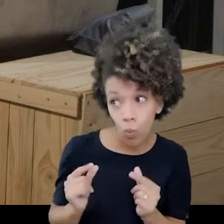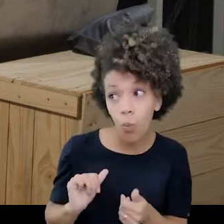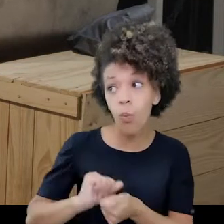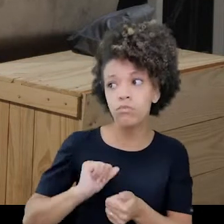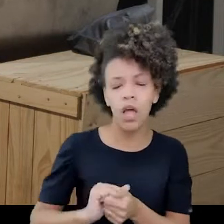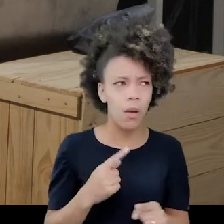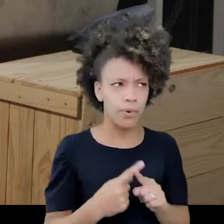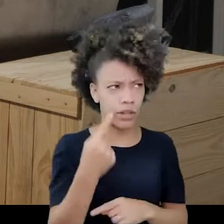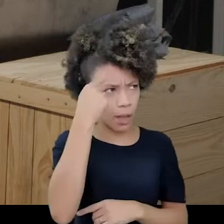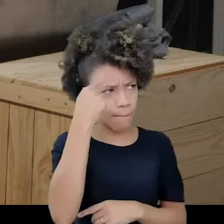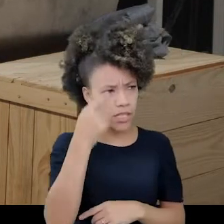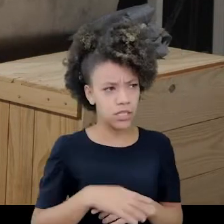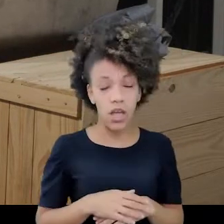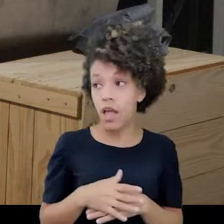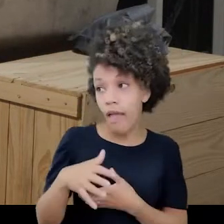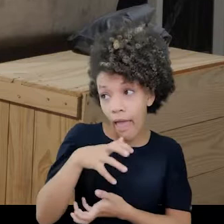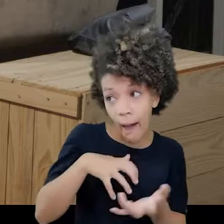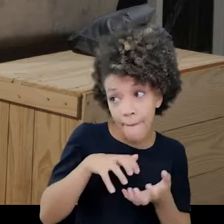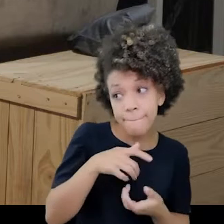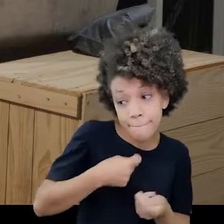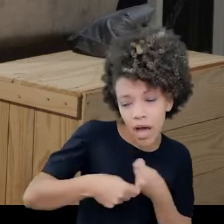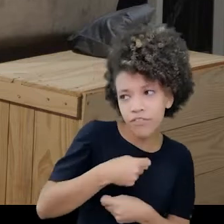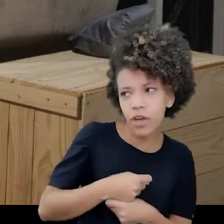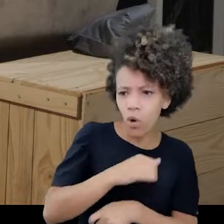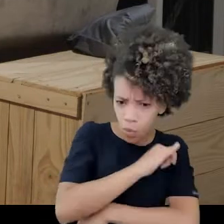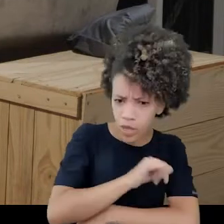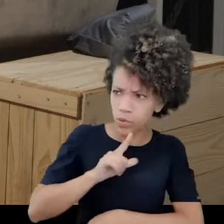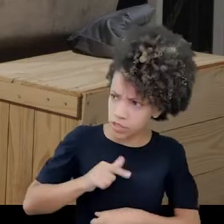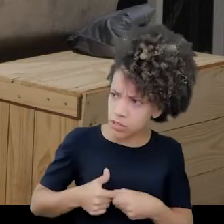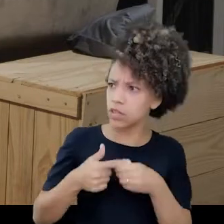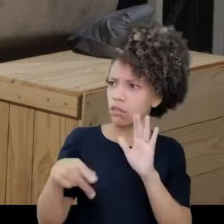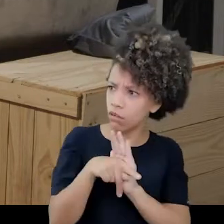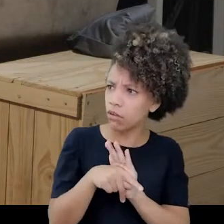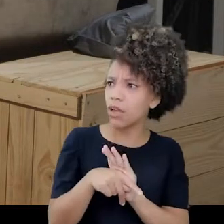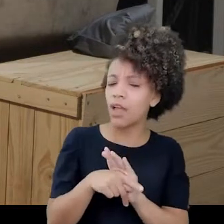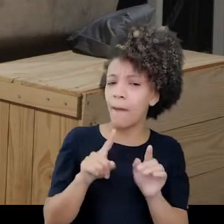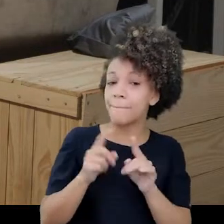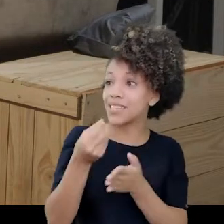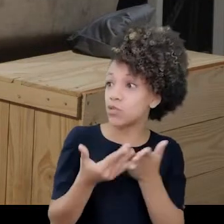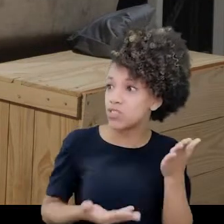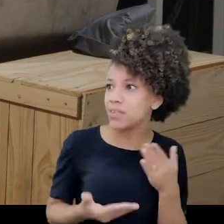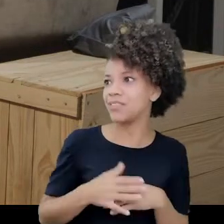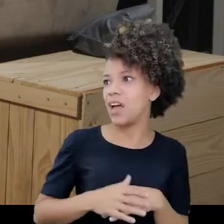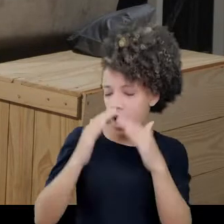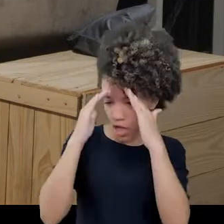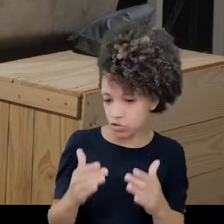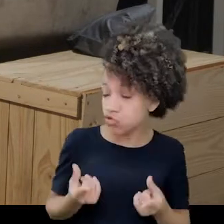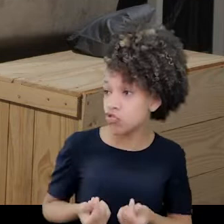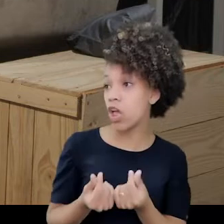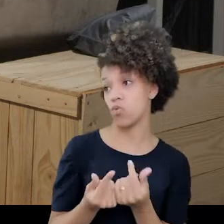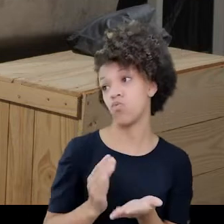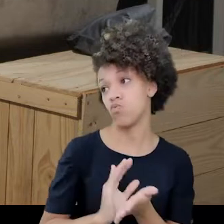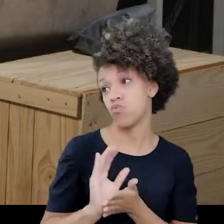qualidade do gás Porque na minha na minha cabeça nessa Máfia é esse recurso o recurso do petróleo e o rio é um desperdício no que diz